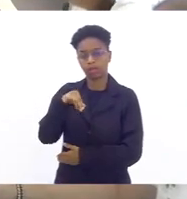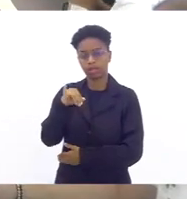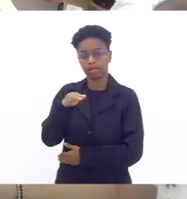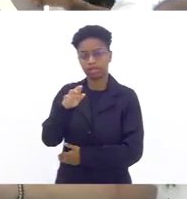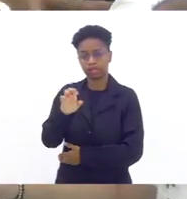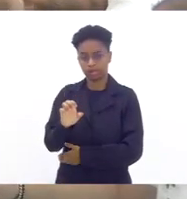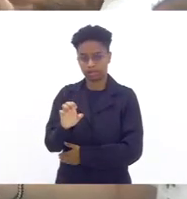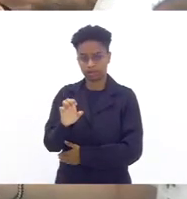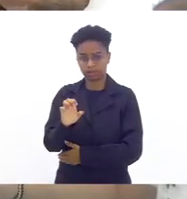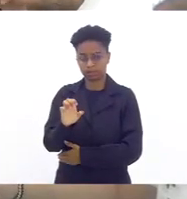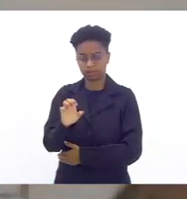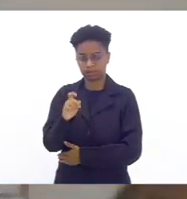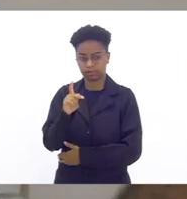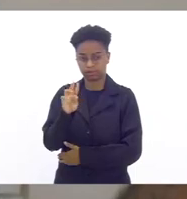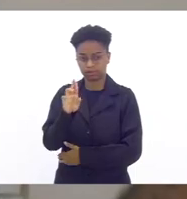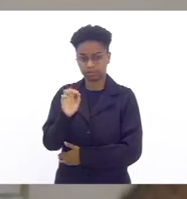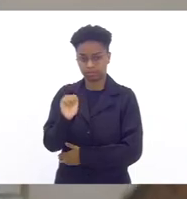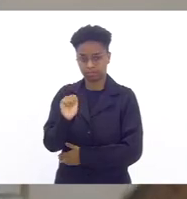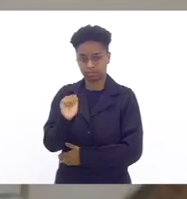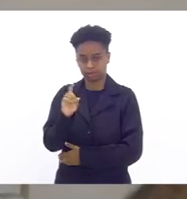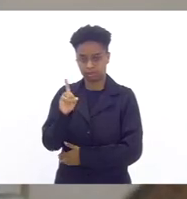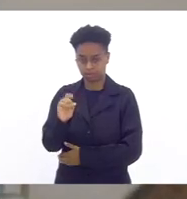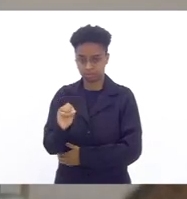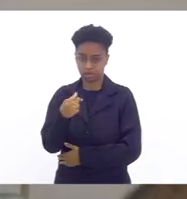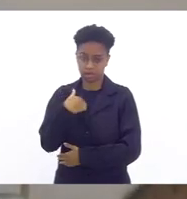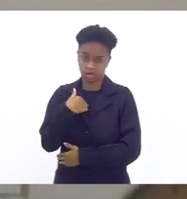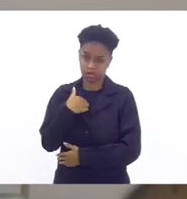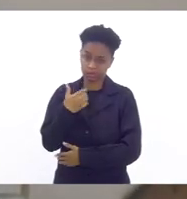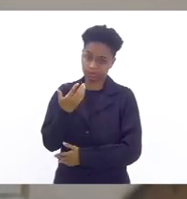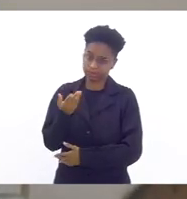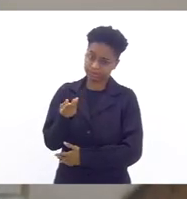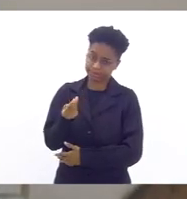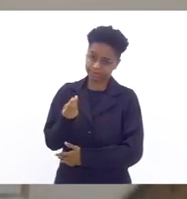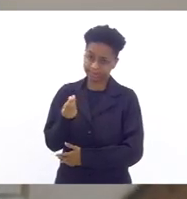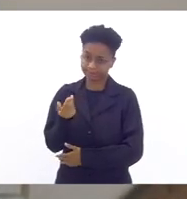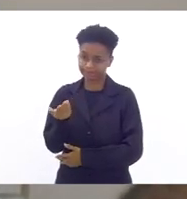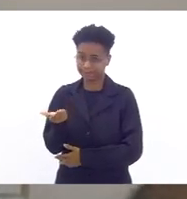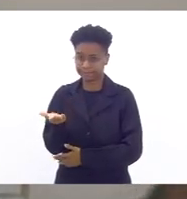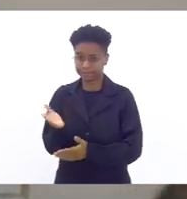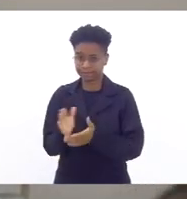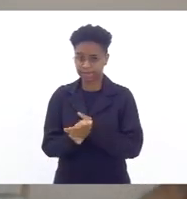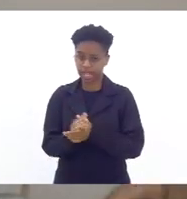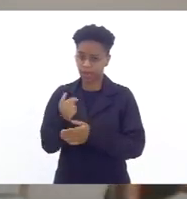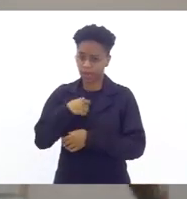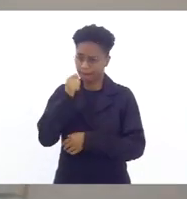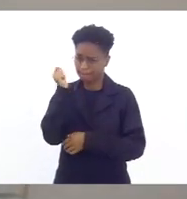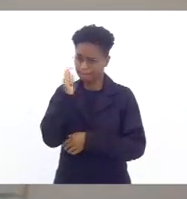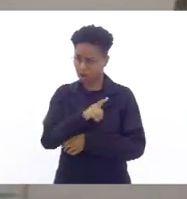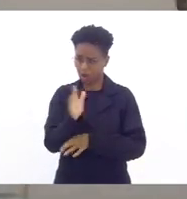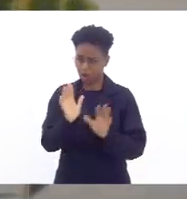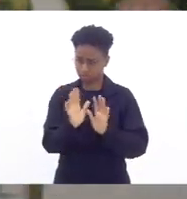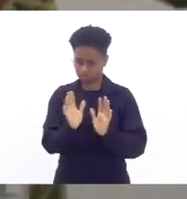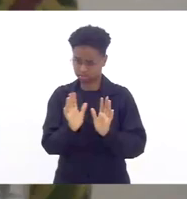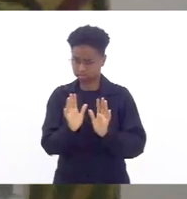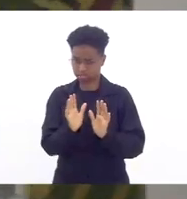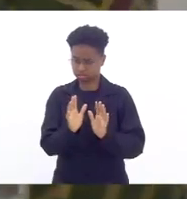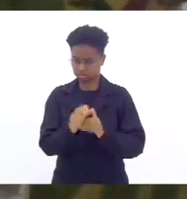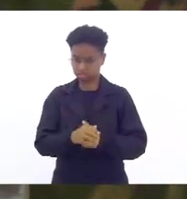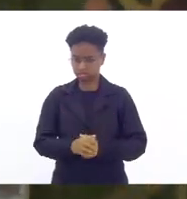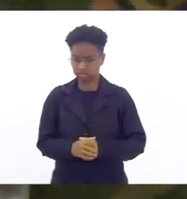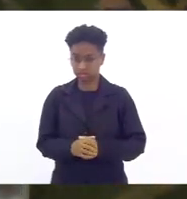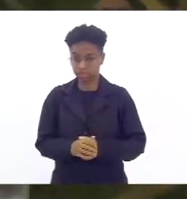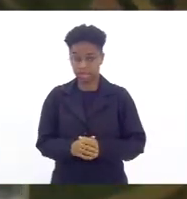Monique Prado eu não sei o mal da fita aqui o bio desagradável